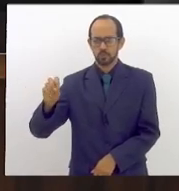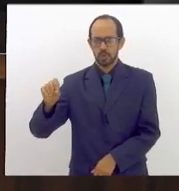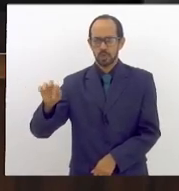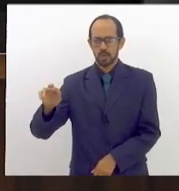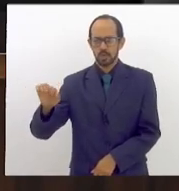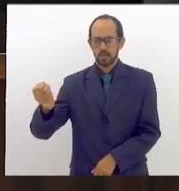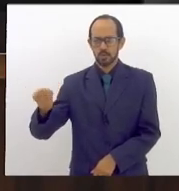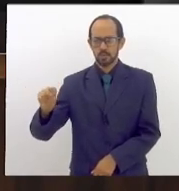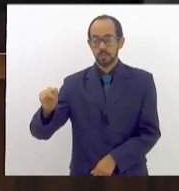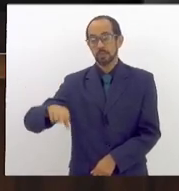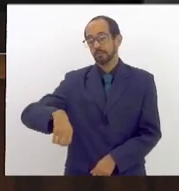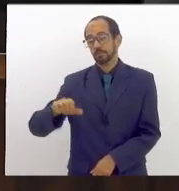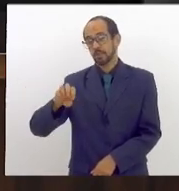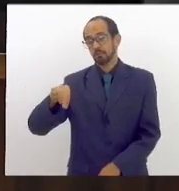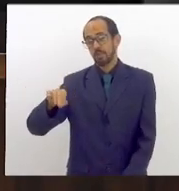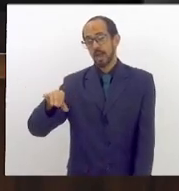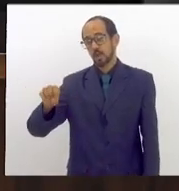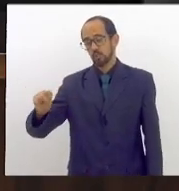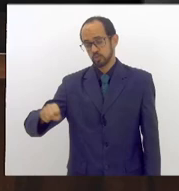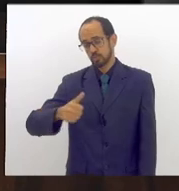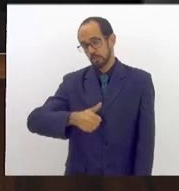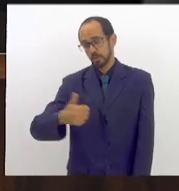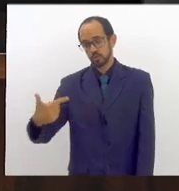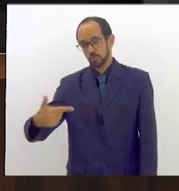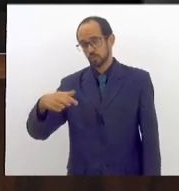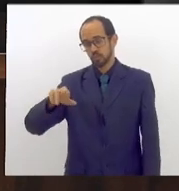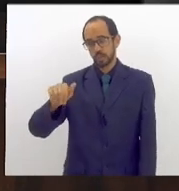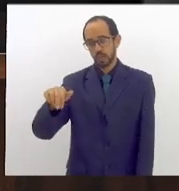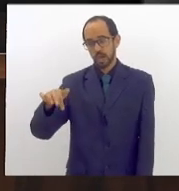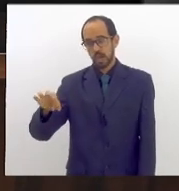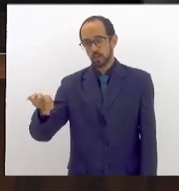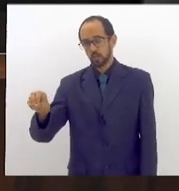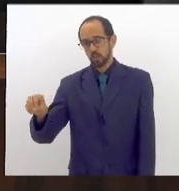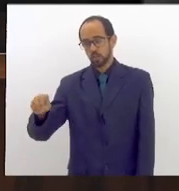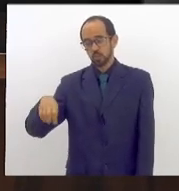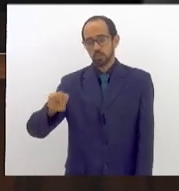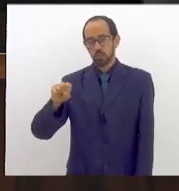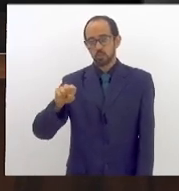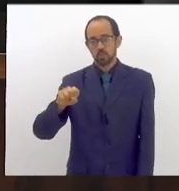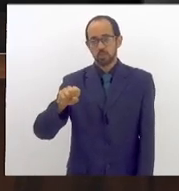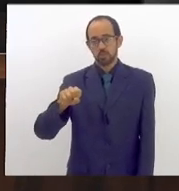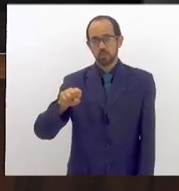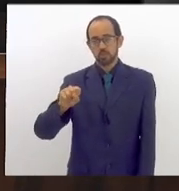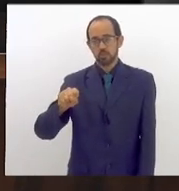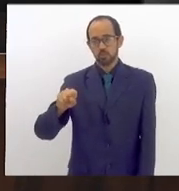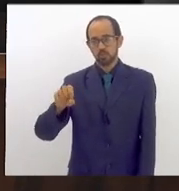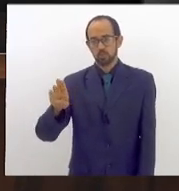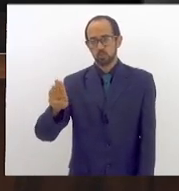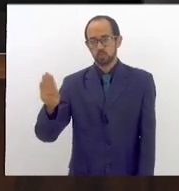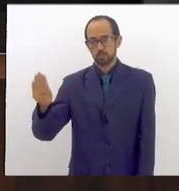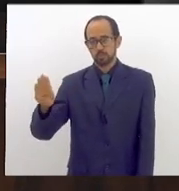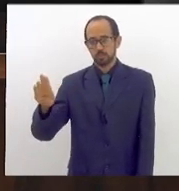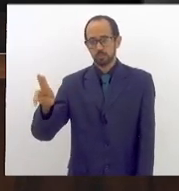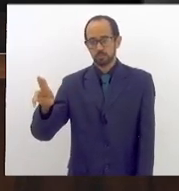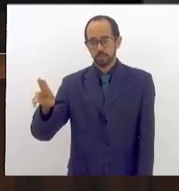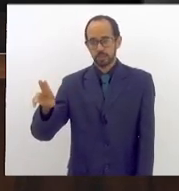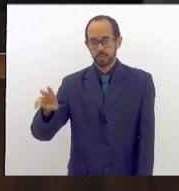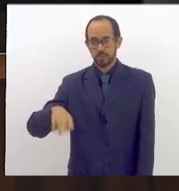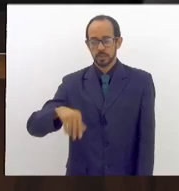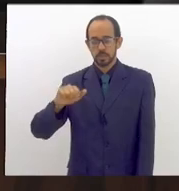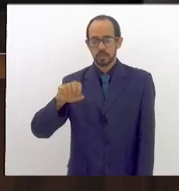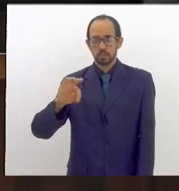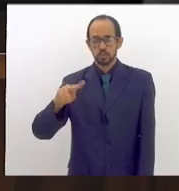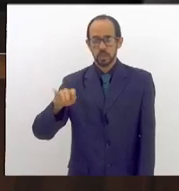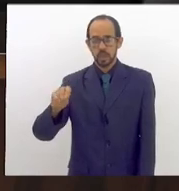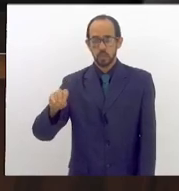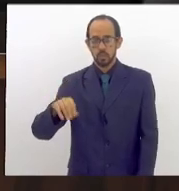Max Abraão Marcos Miller Renato Zaca Subtenente Thiago Pampulha presidência irá proclamar